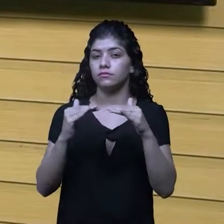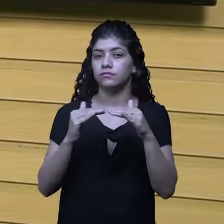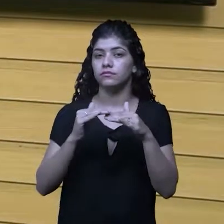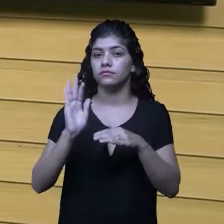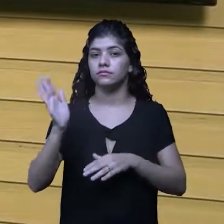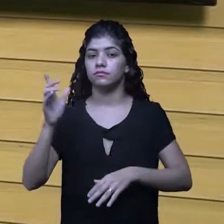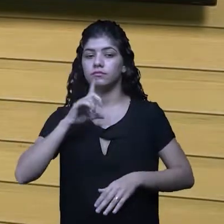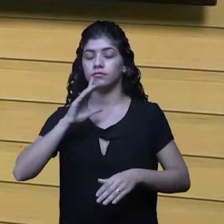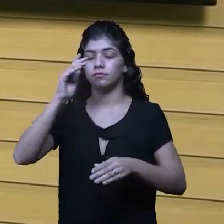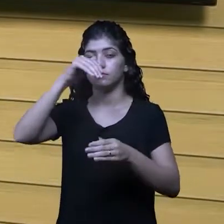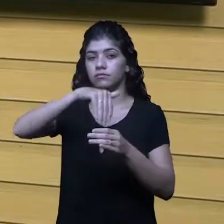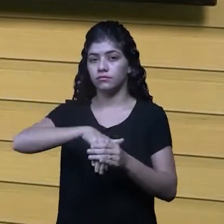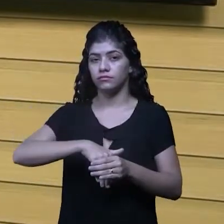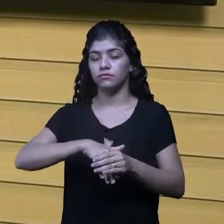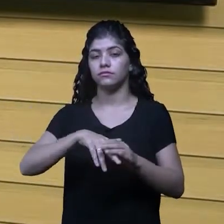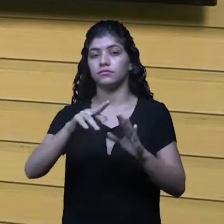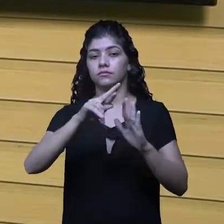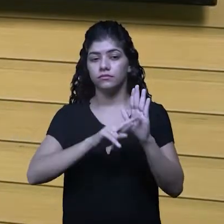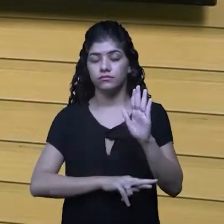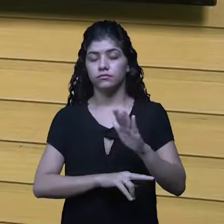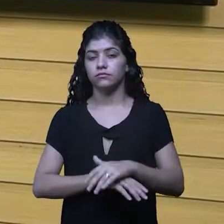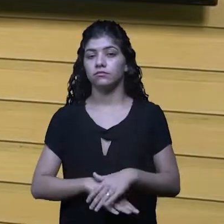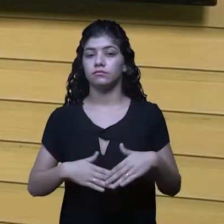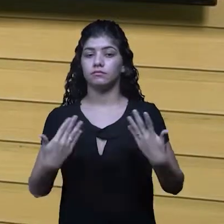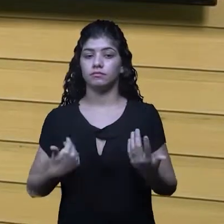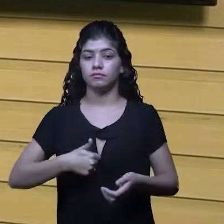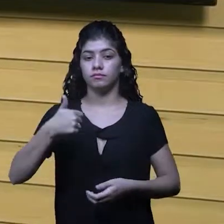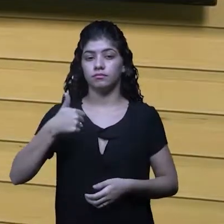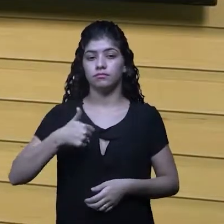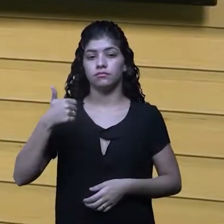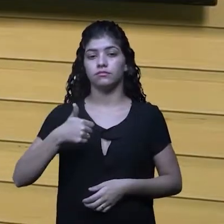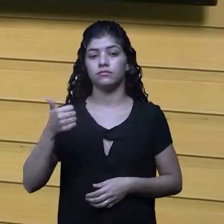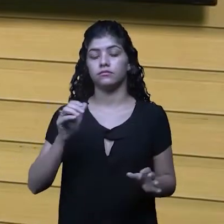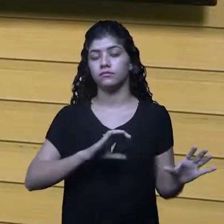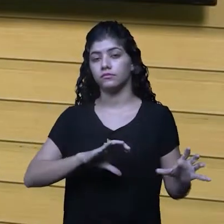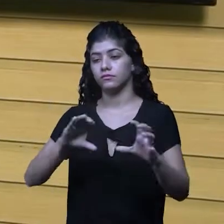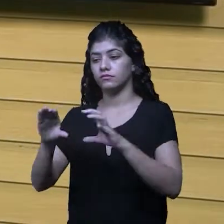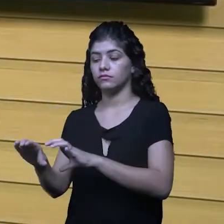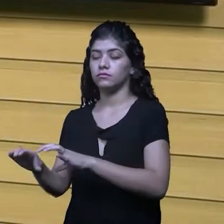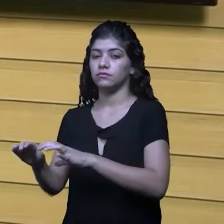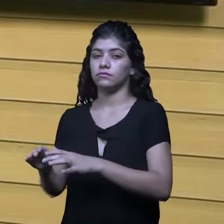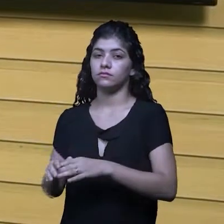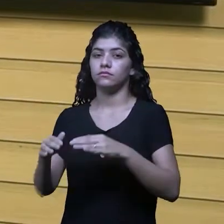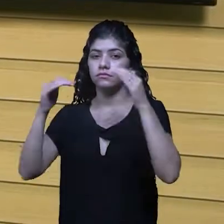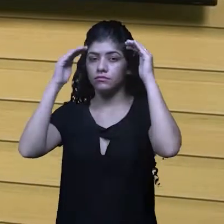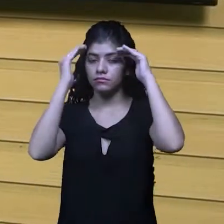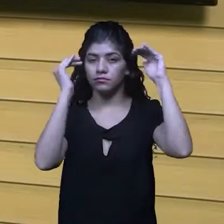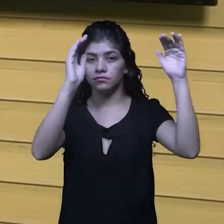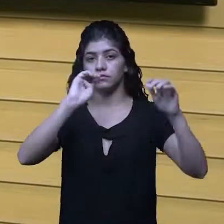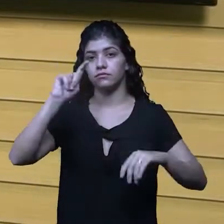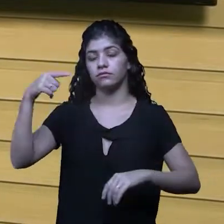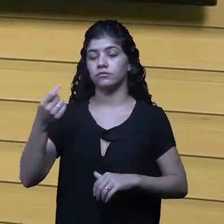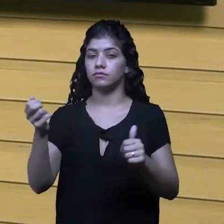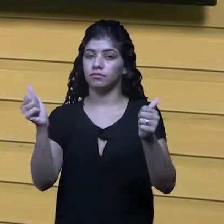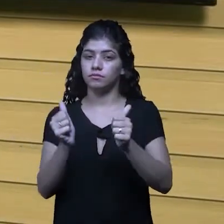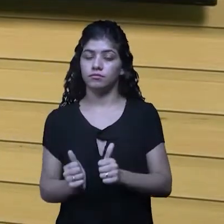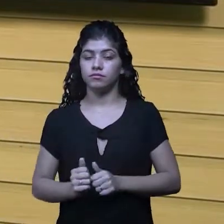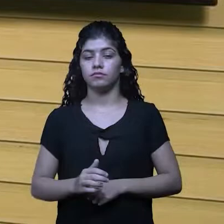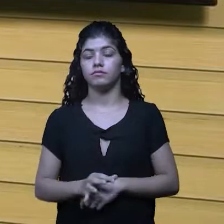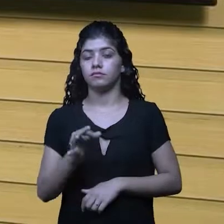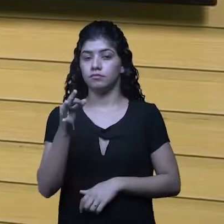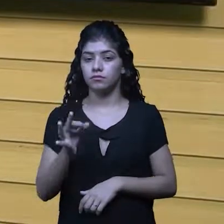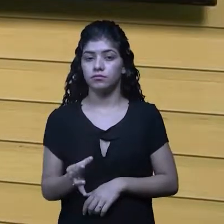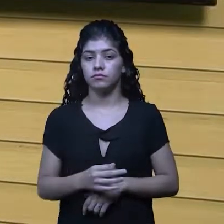medida, se ele está dentro dessas normas. Então, primeiro você deixa o instrumento dentro das normas e depois verifica se ele